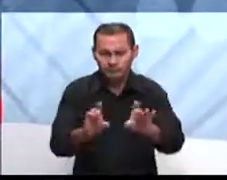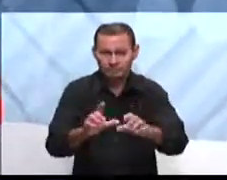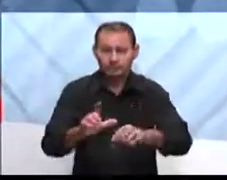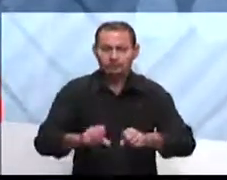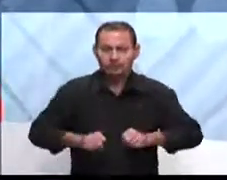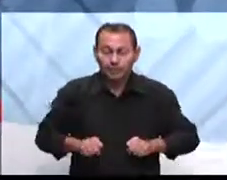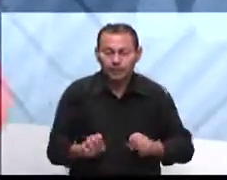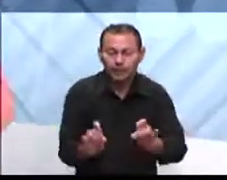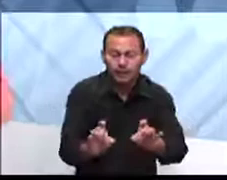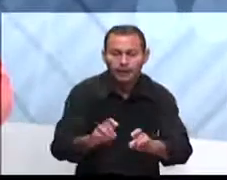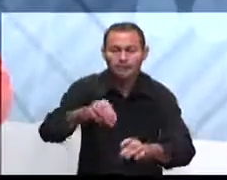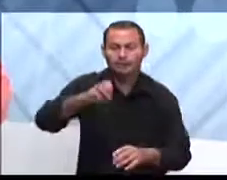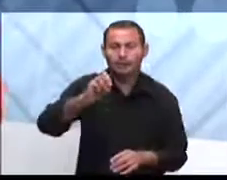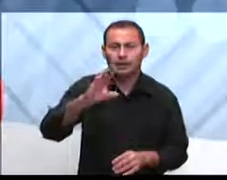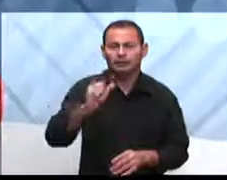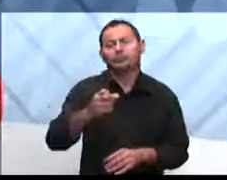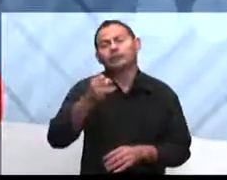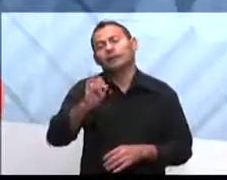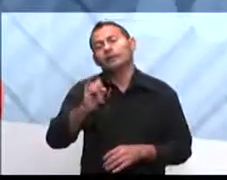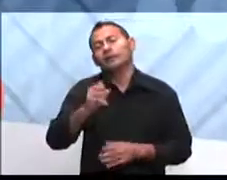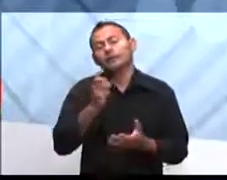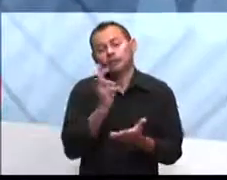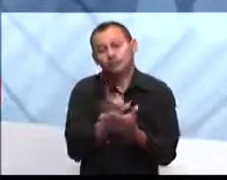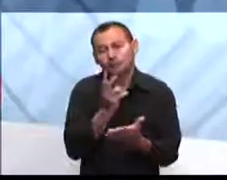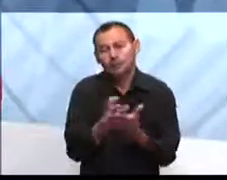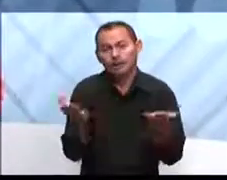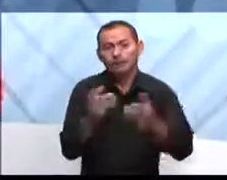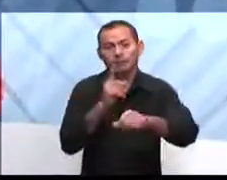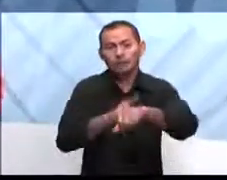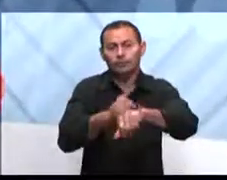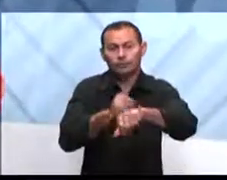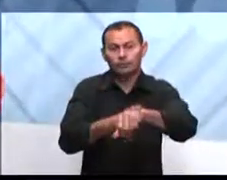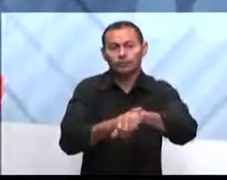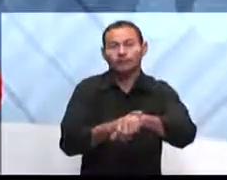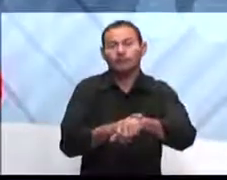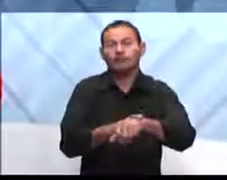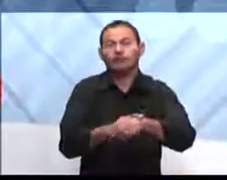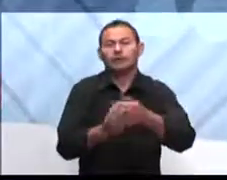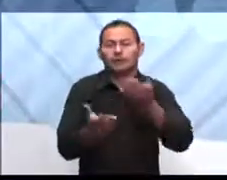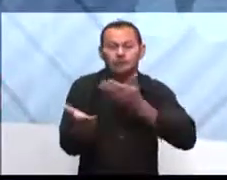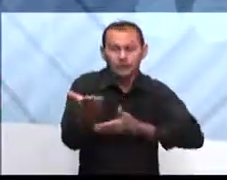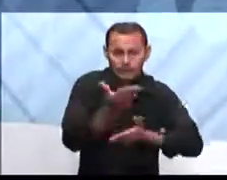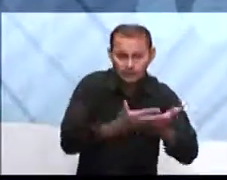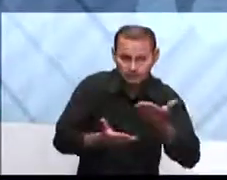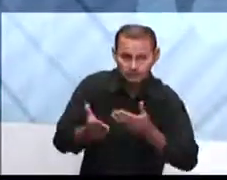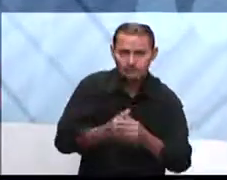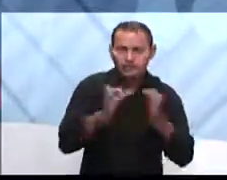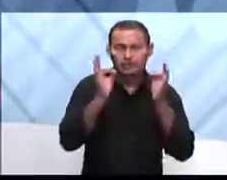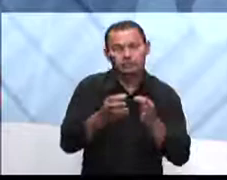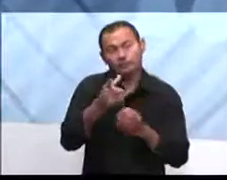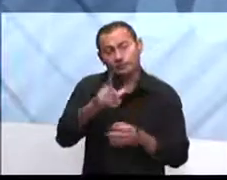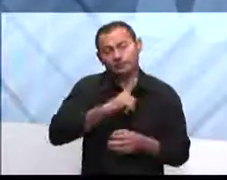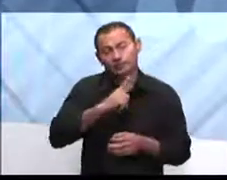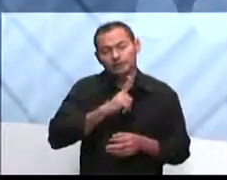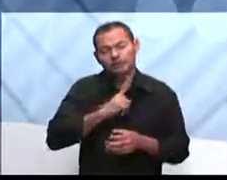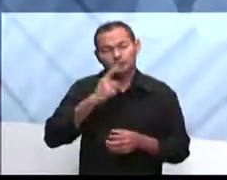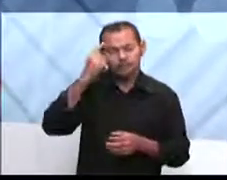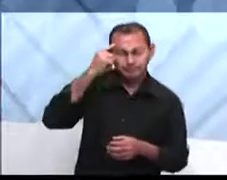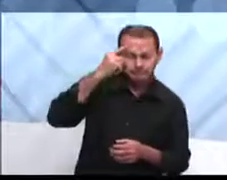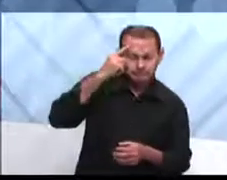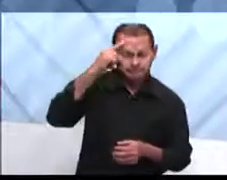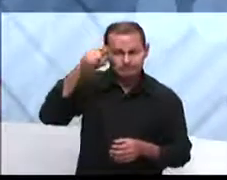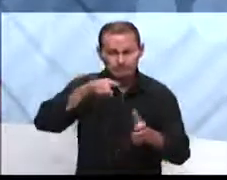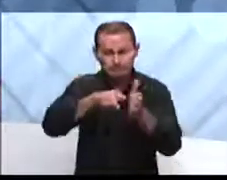ok? Então, sigo aí agora o momento de interação. Então, se vocês tiverem